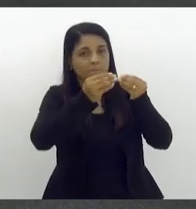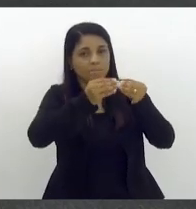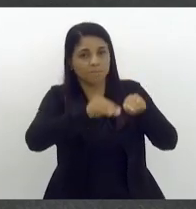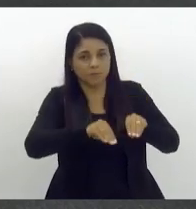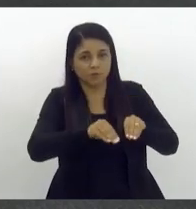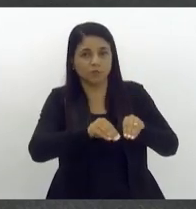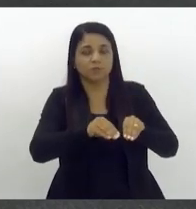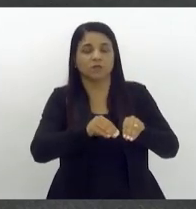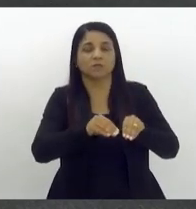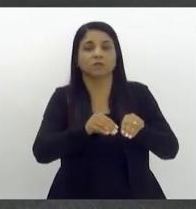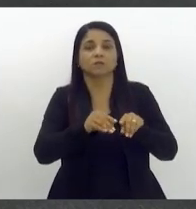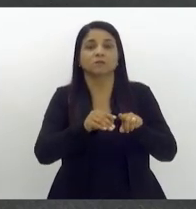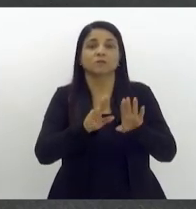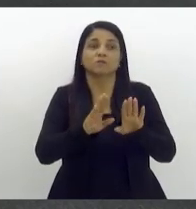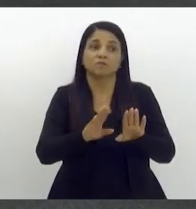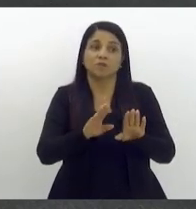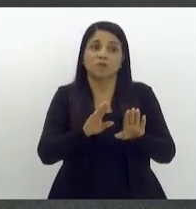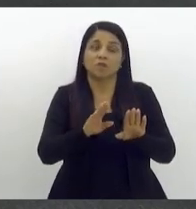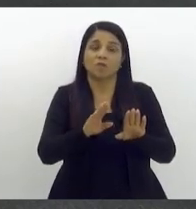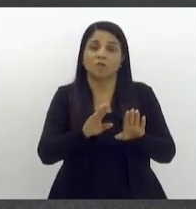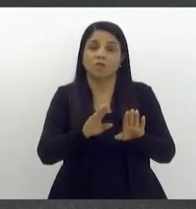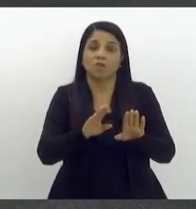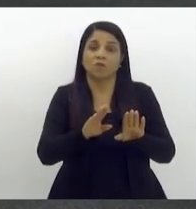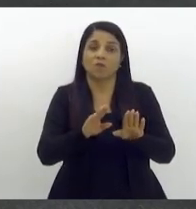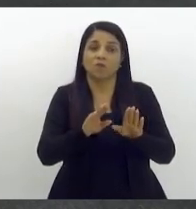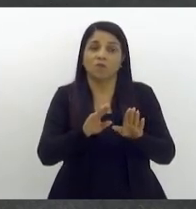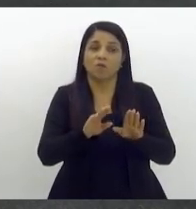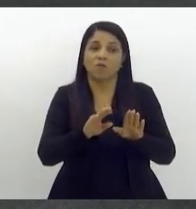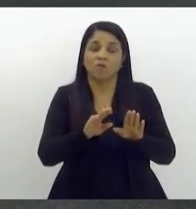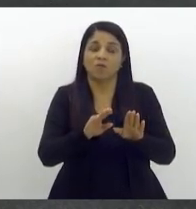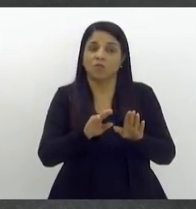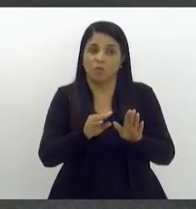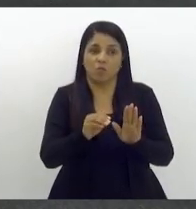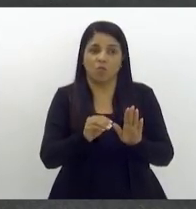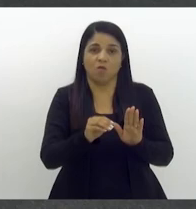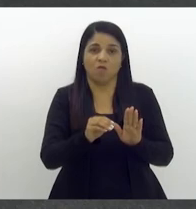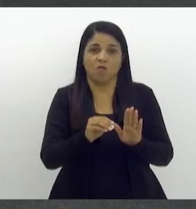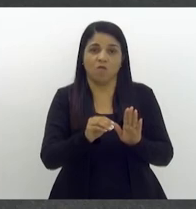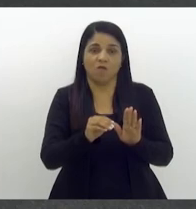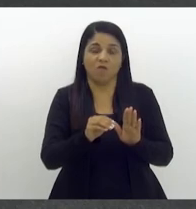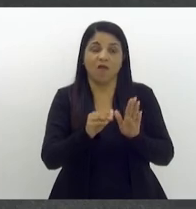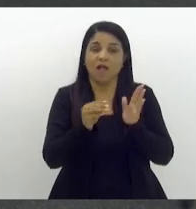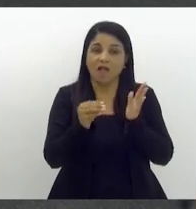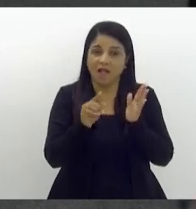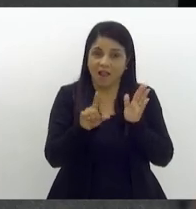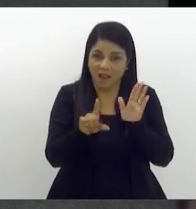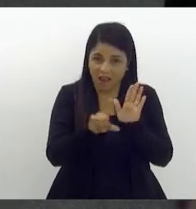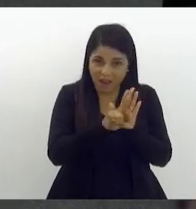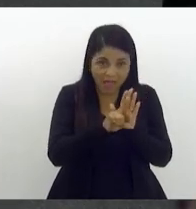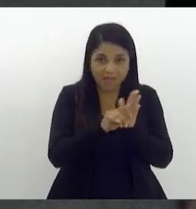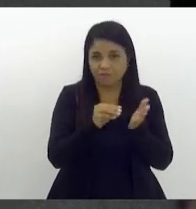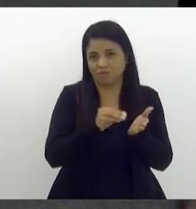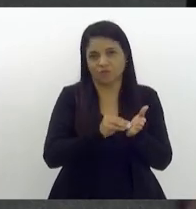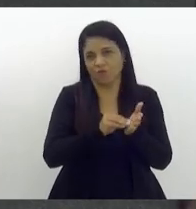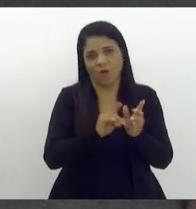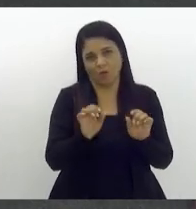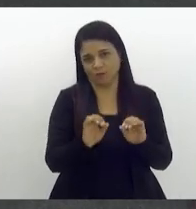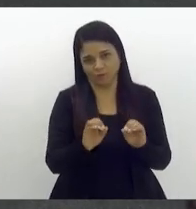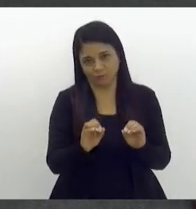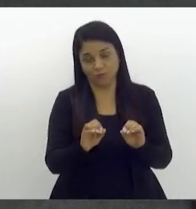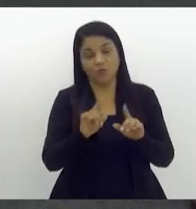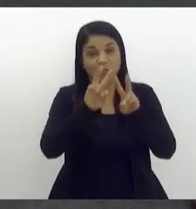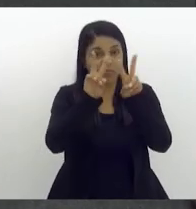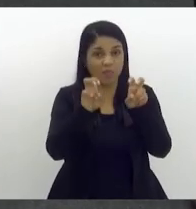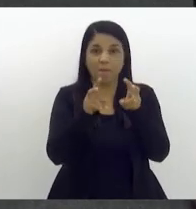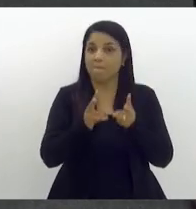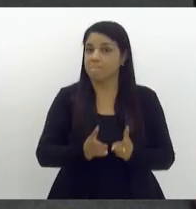prejudicabilidades. Afinal de contas, não faltam leis hoje no Estado do Rio de Janeiro que tratam desse tema, que é um tema,